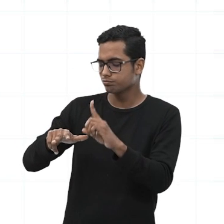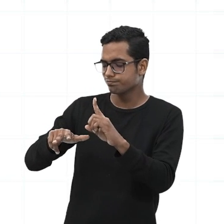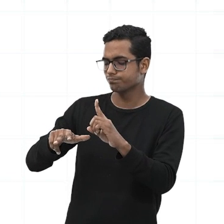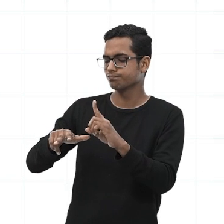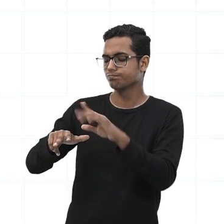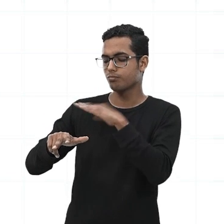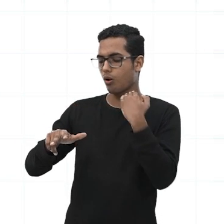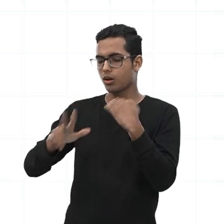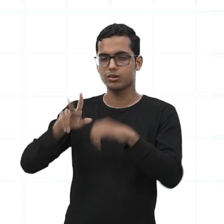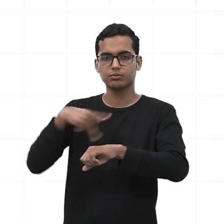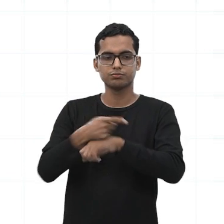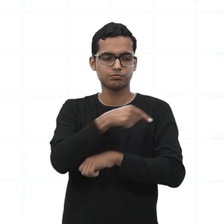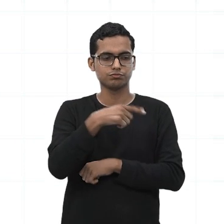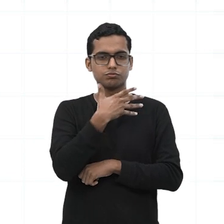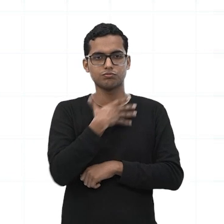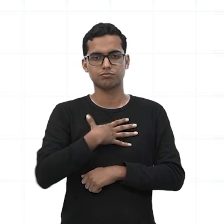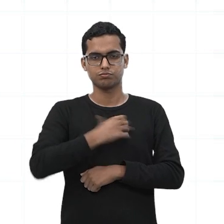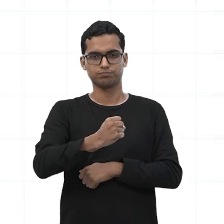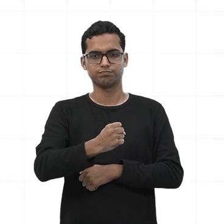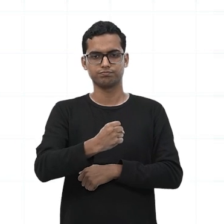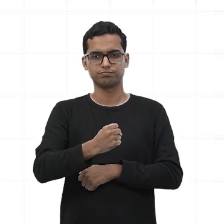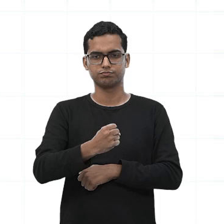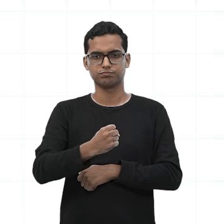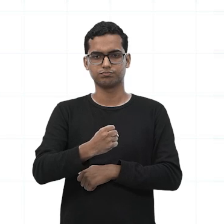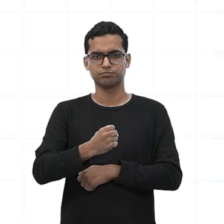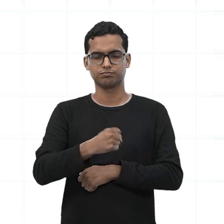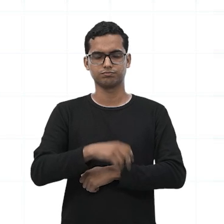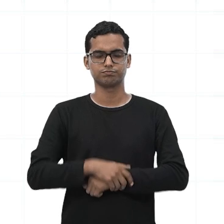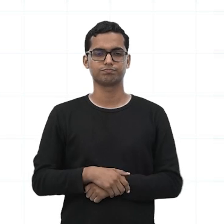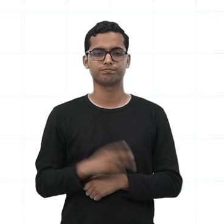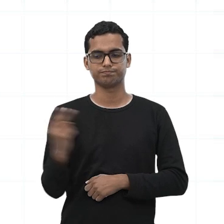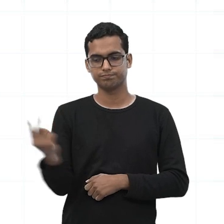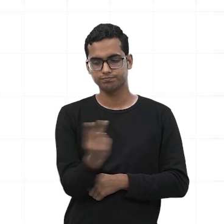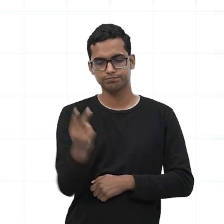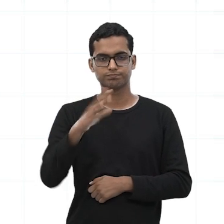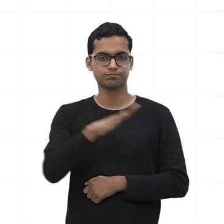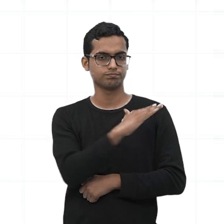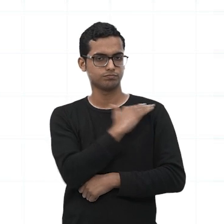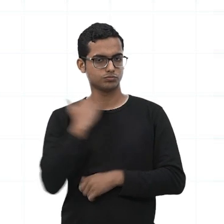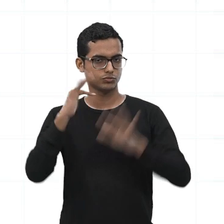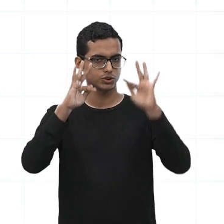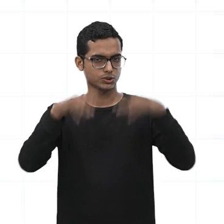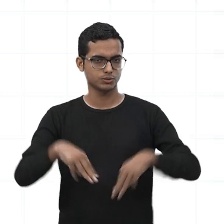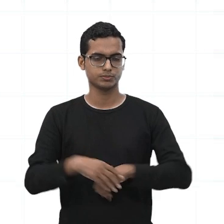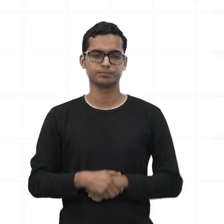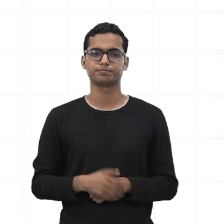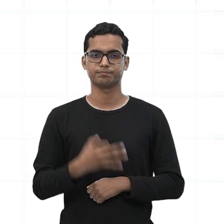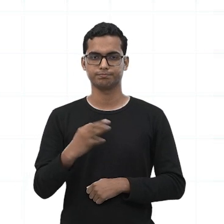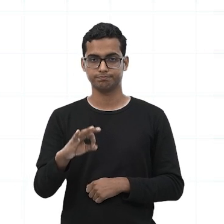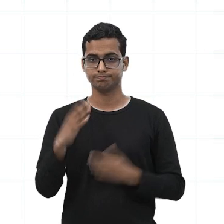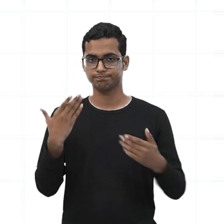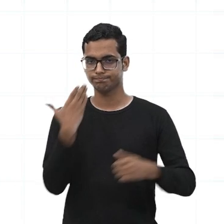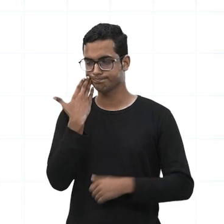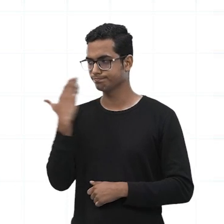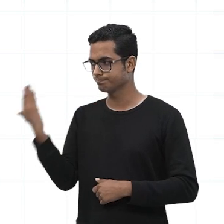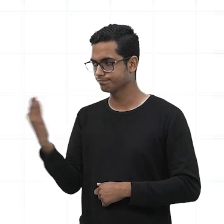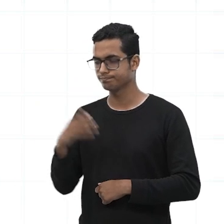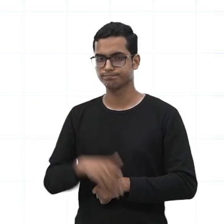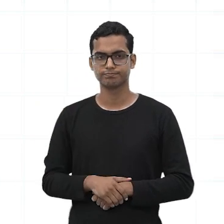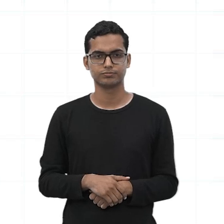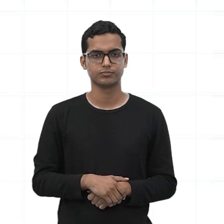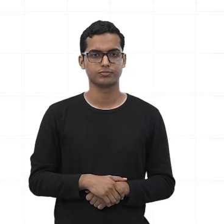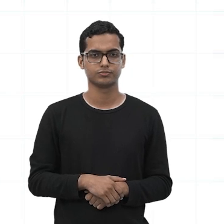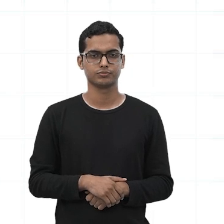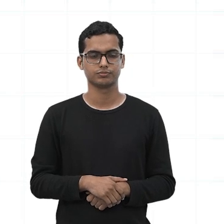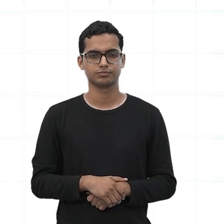comete suicídio, ou seja, é uma tragédia, ou seja, os dois morrem no final. Então, exatamente isso o enredo. Então,